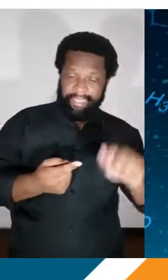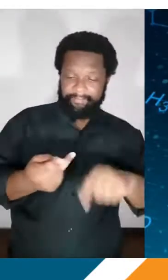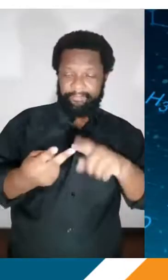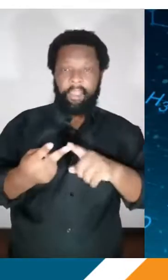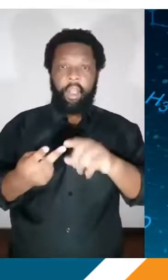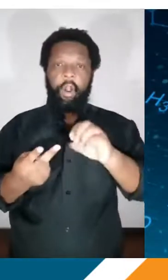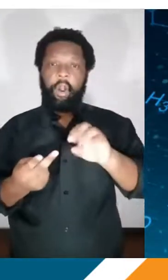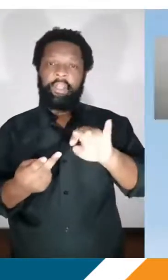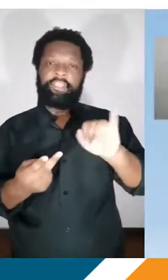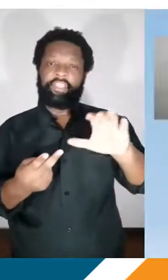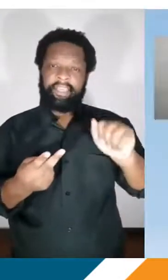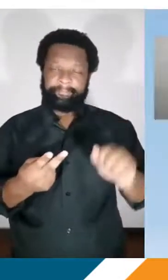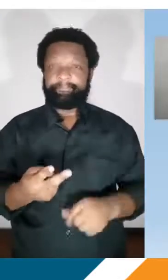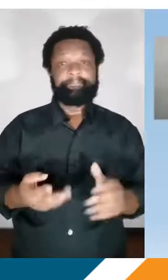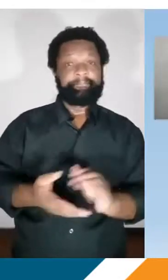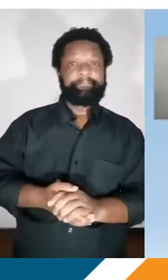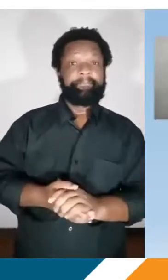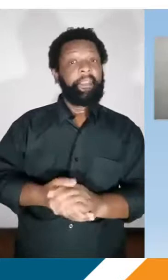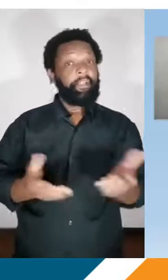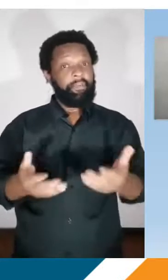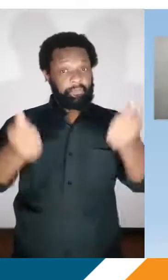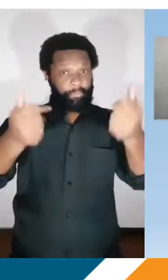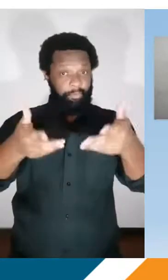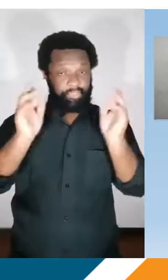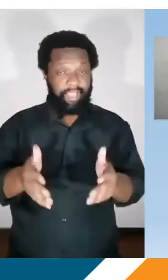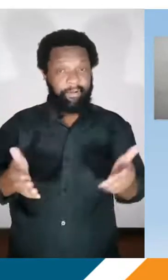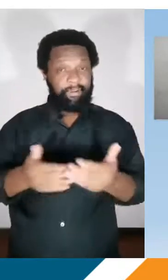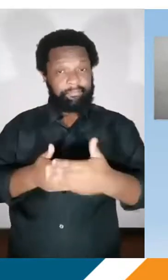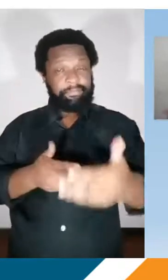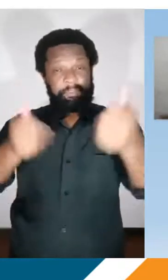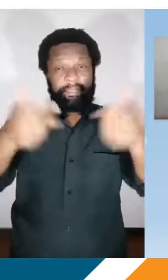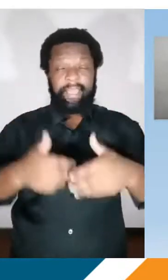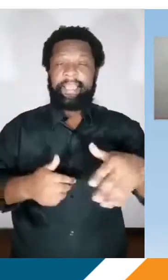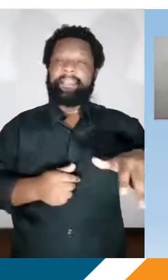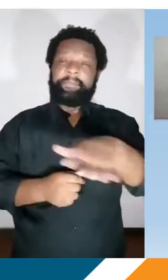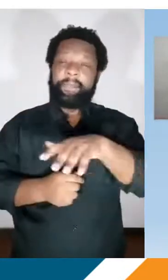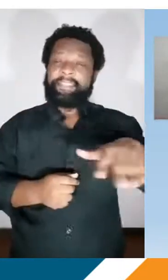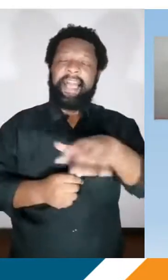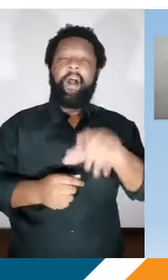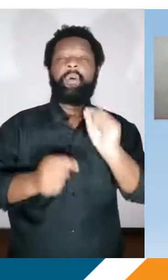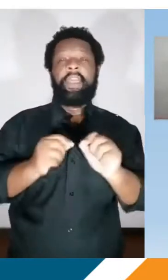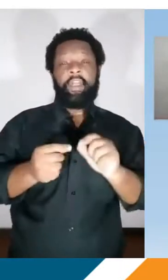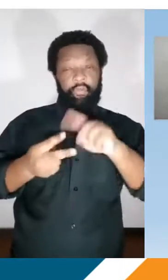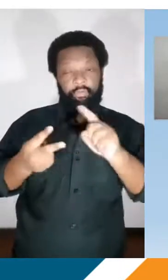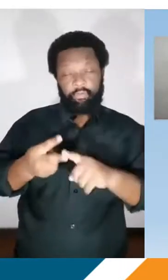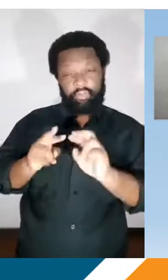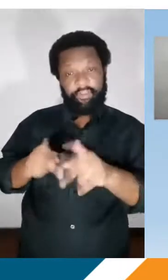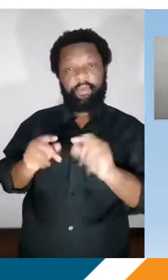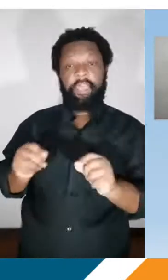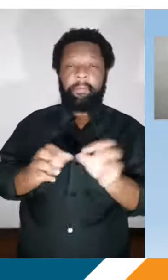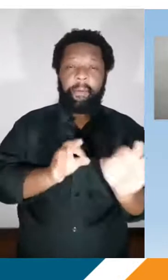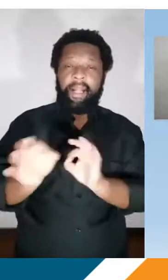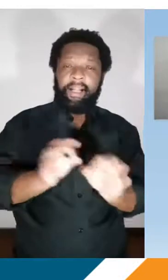óptica. Tá bom, gente? Bom, pessoal, então pelo que foi falado com vocês, eu vou tratar a isomeria espacial, em que o que vai diferenciar